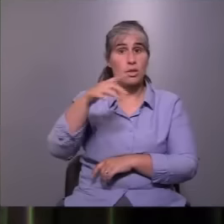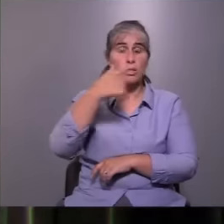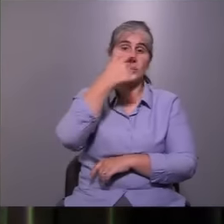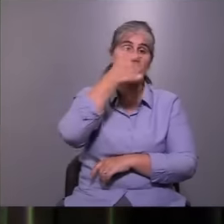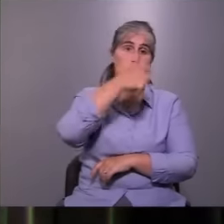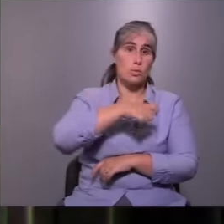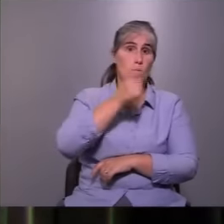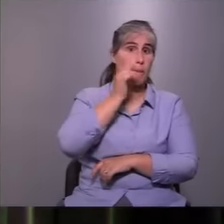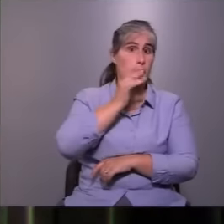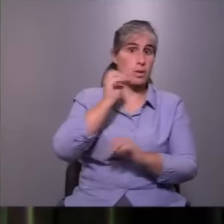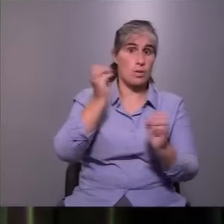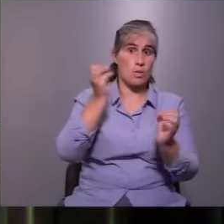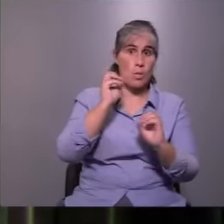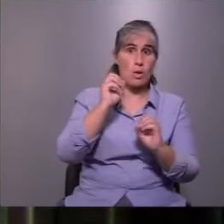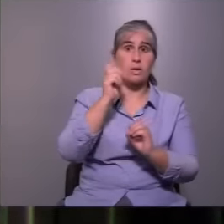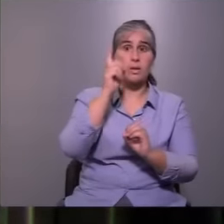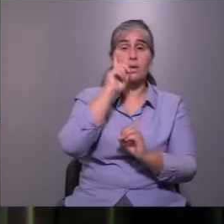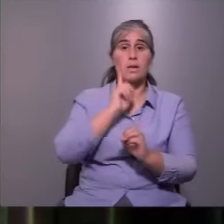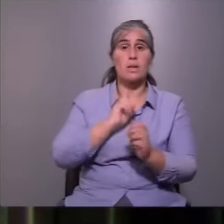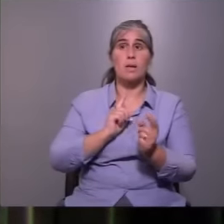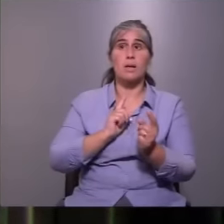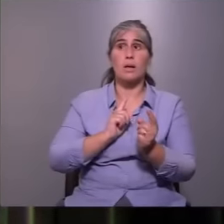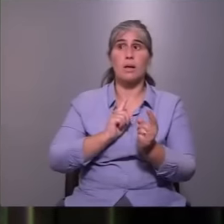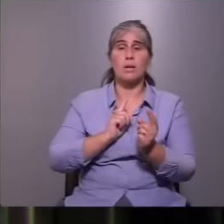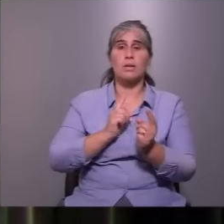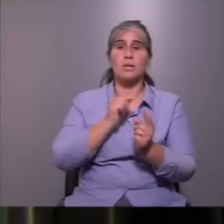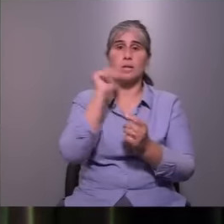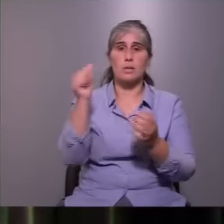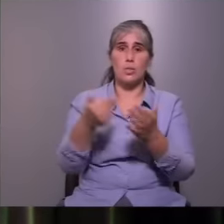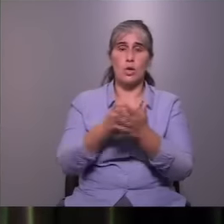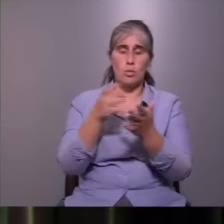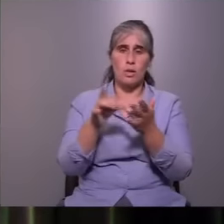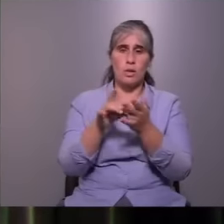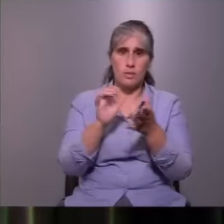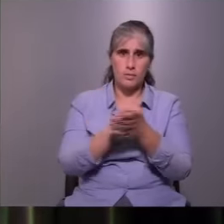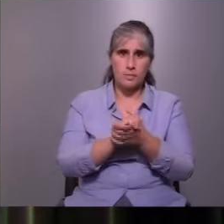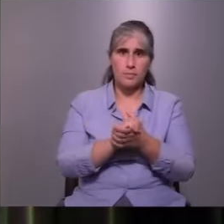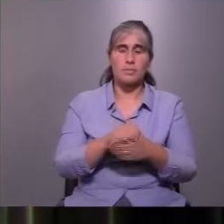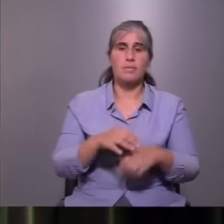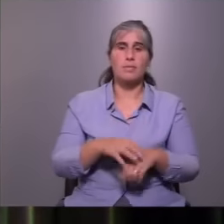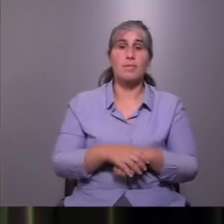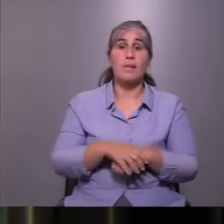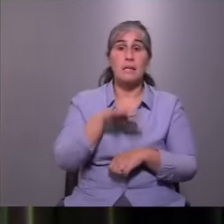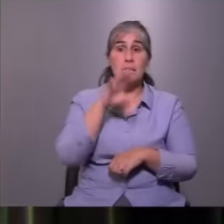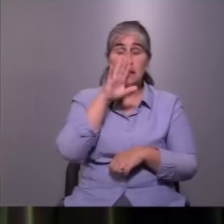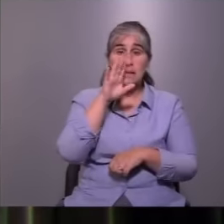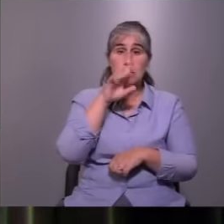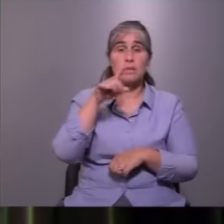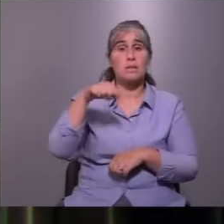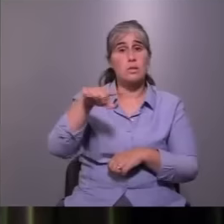Deixa-o para o estrangeiro, o órfão e a viúva.